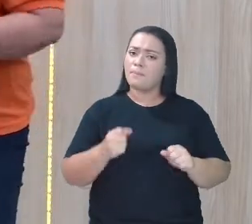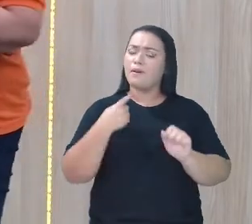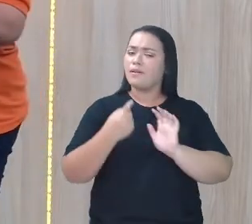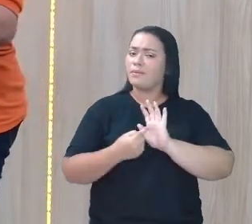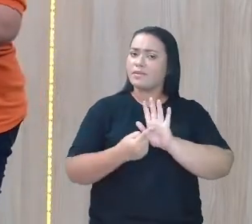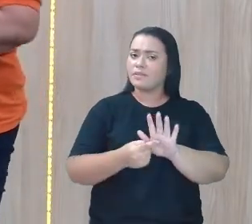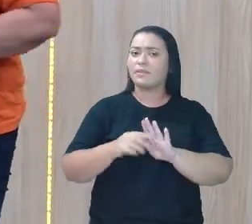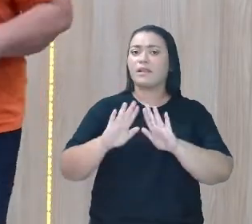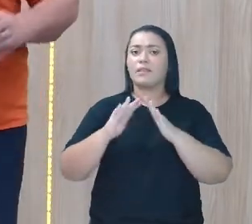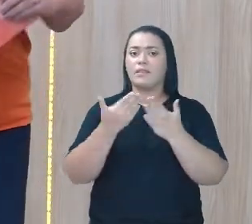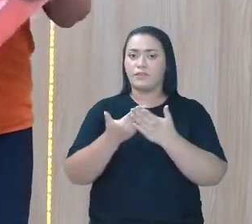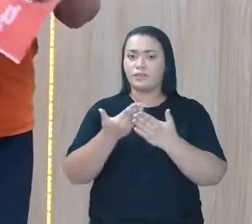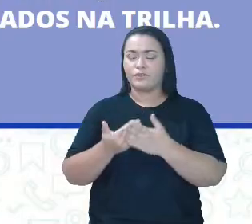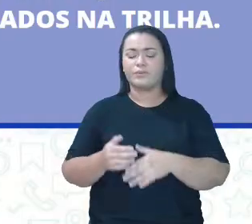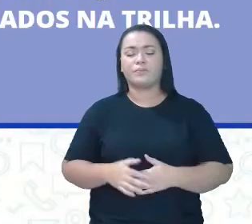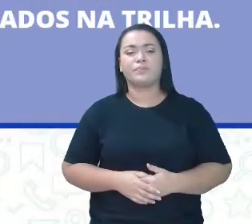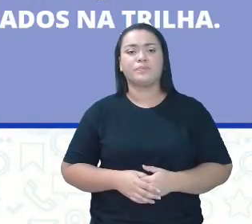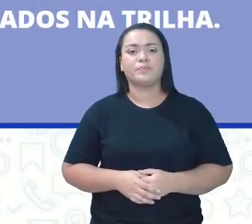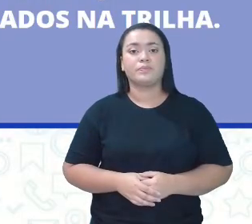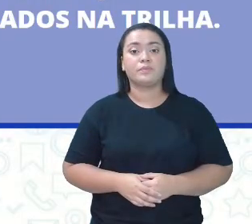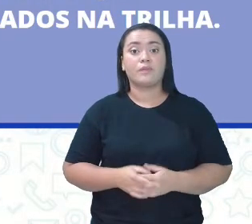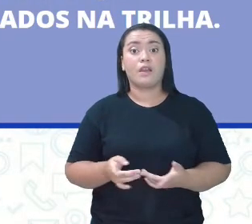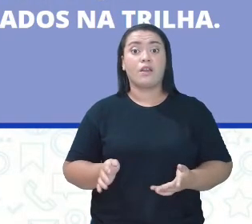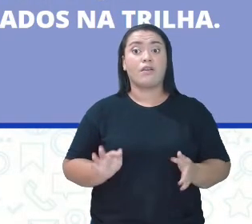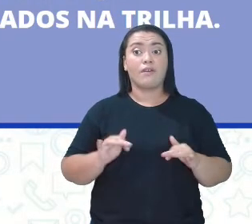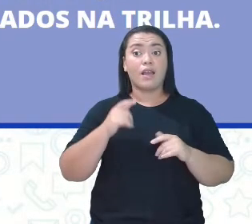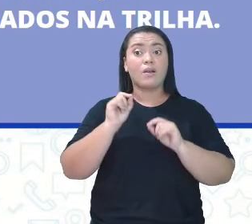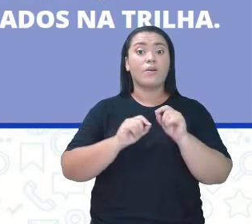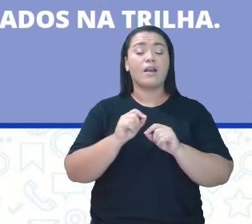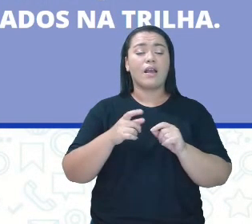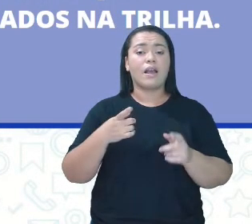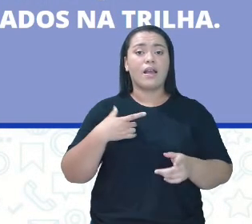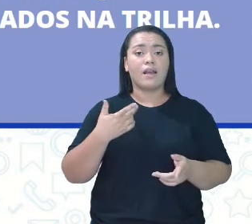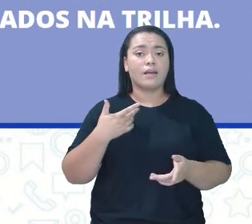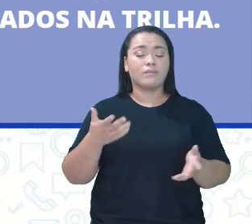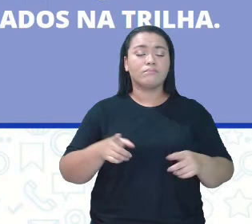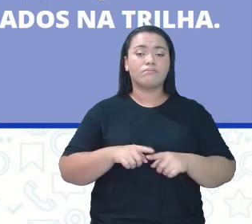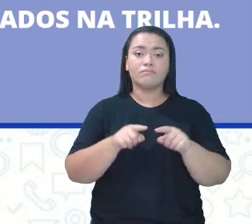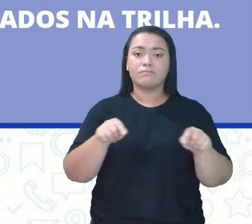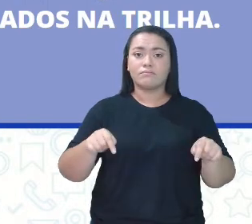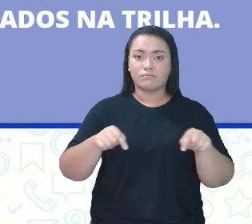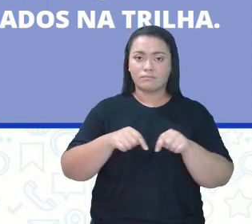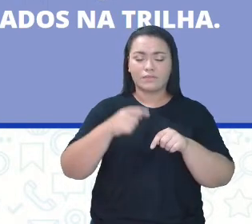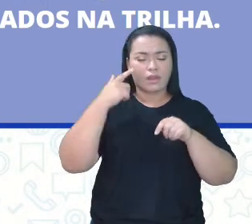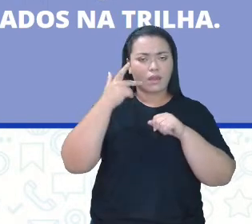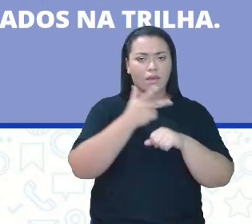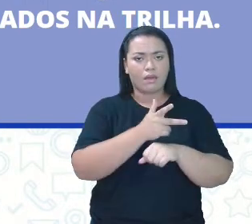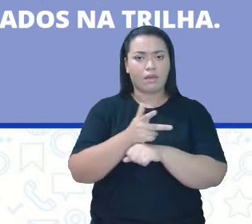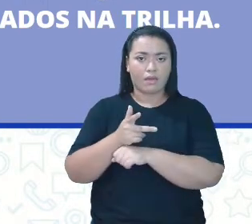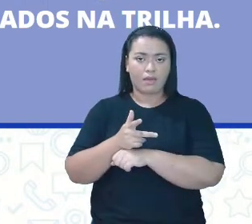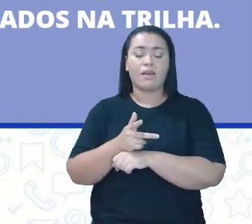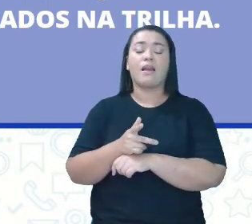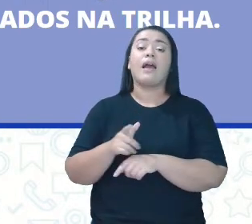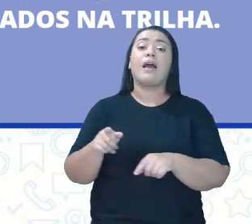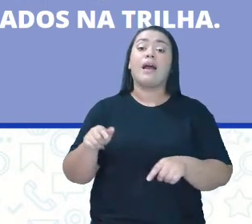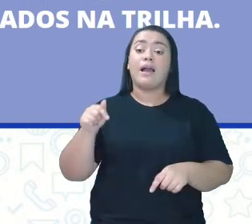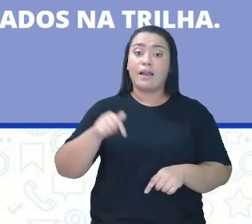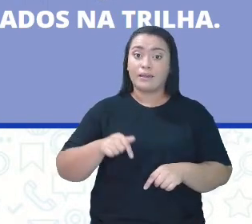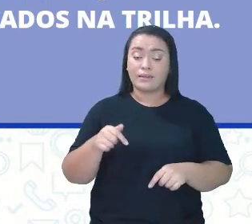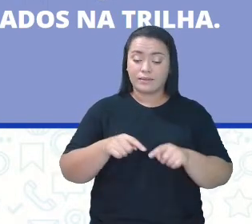escola. E, por fim, que as nossas aulas, a maioria das vezes, acontece aqui nesse estúdio. Mas vamos ter alguns momentos